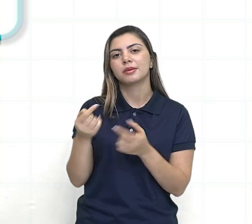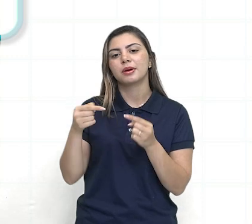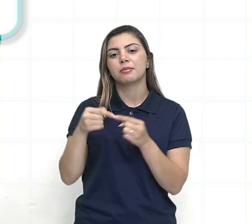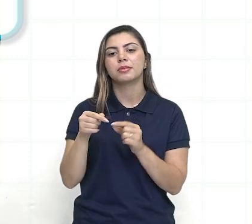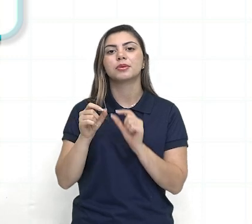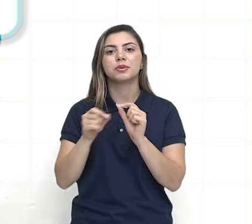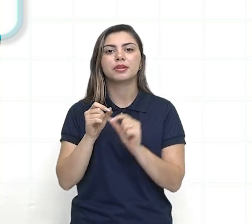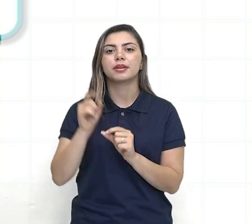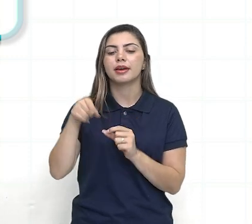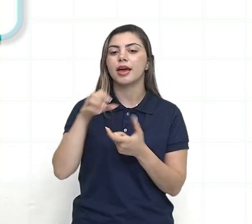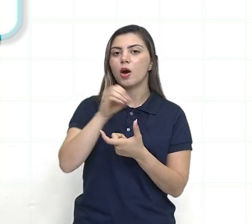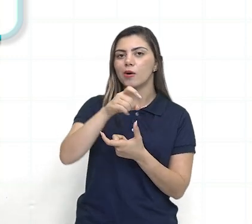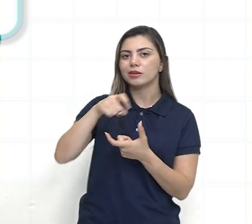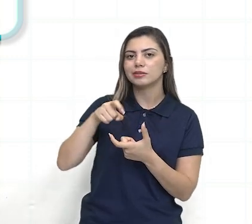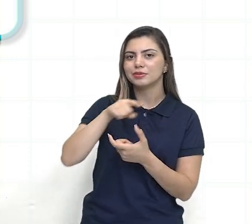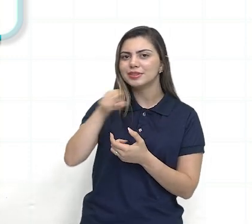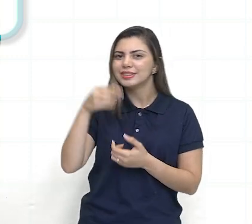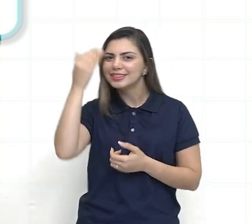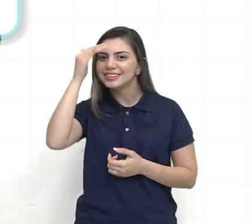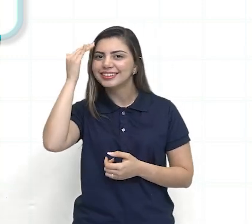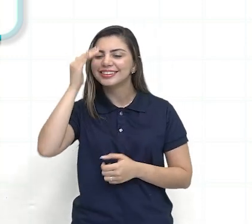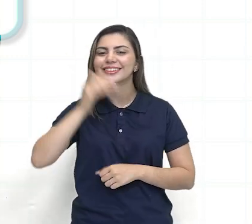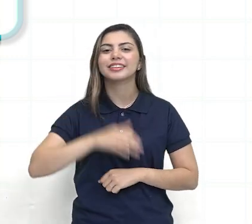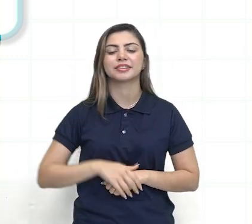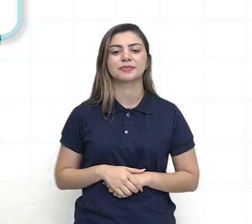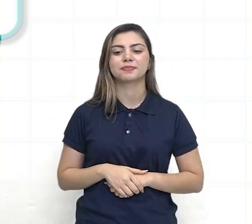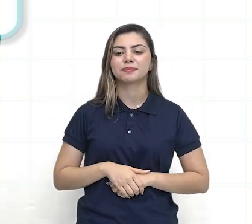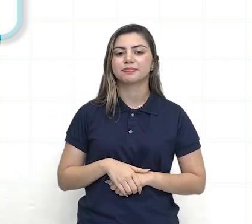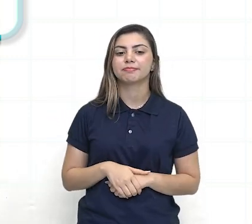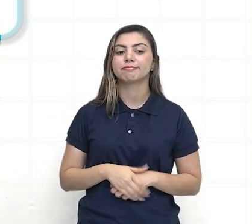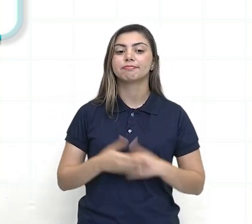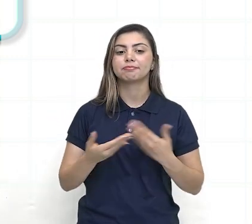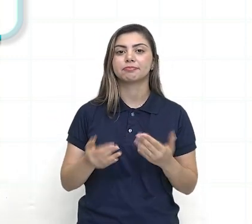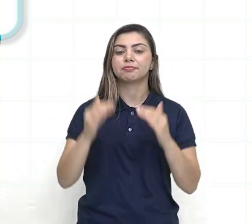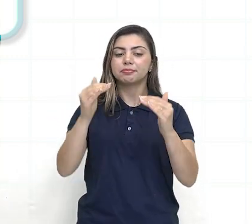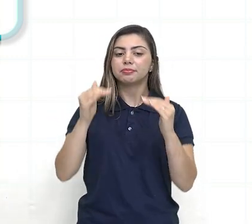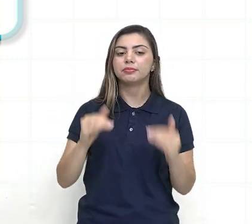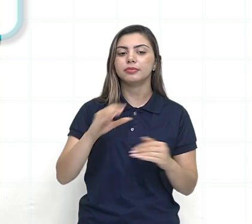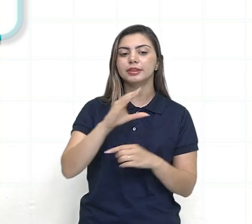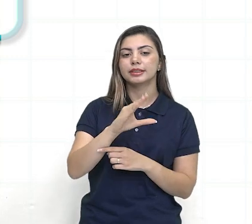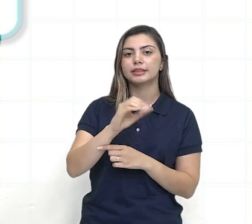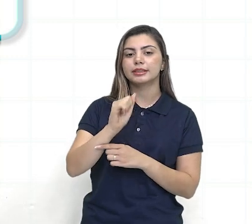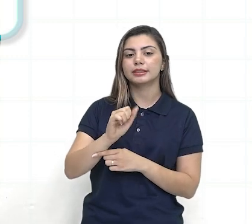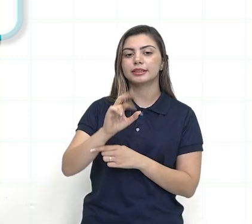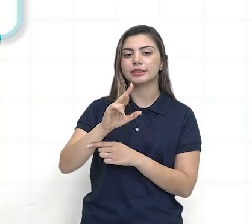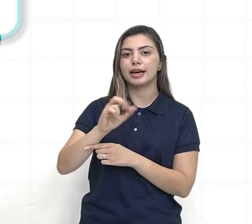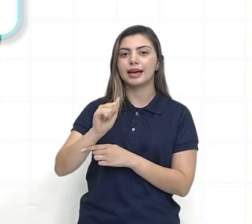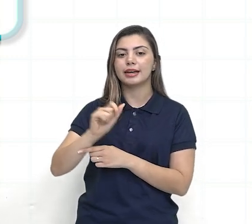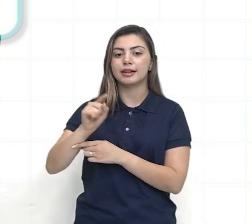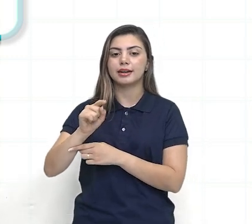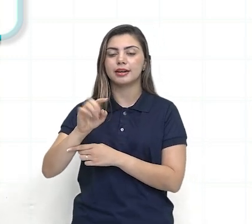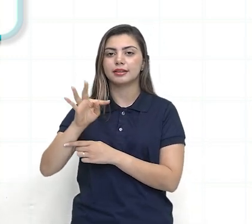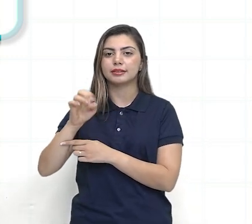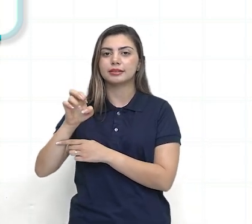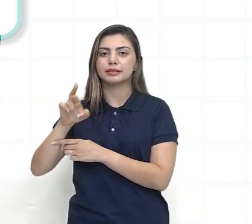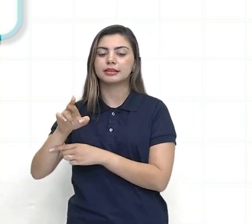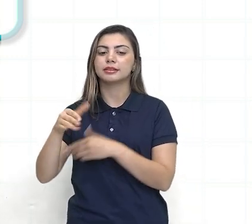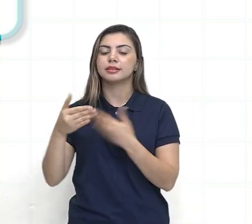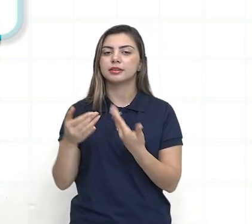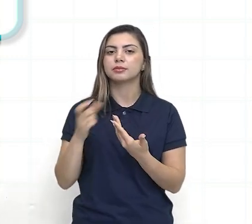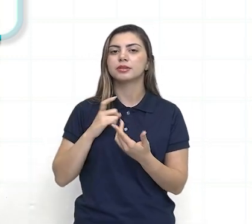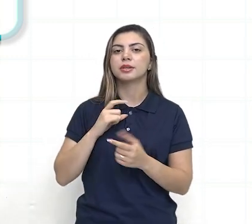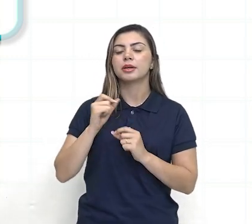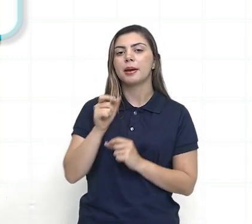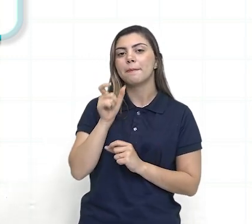Gente, isso aqui está ficando claro para você? Muito bem. Na palavra caráter, eu tenho como sílaba